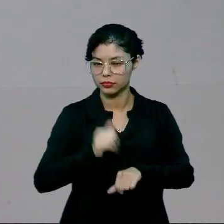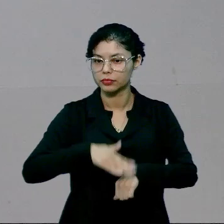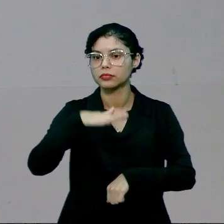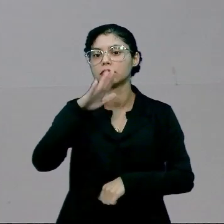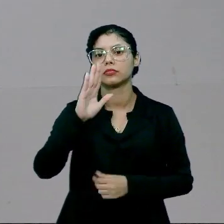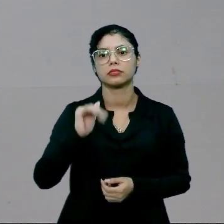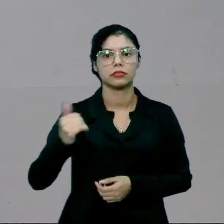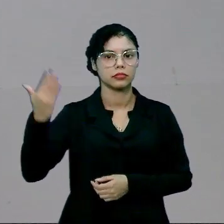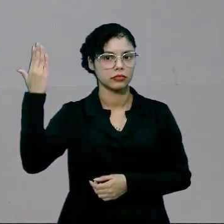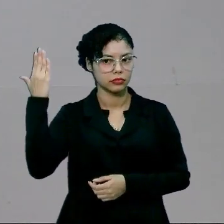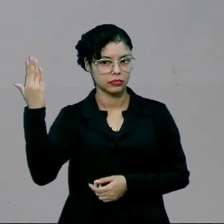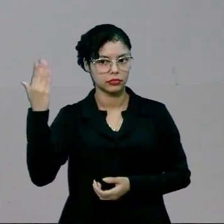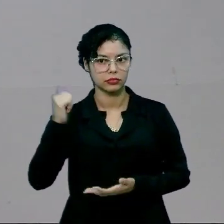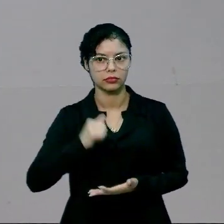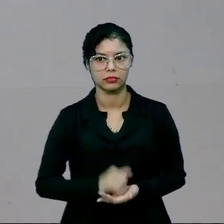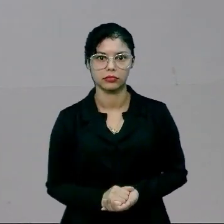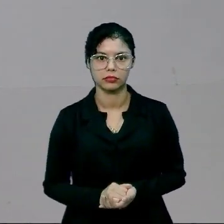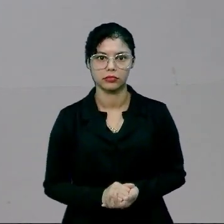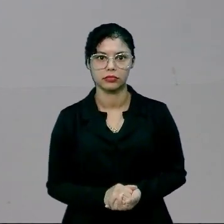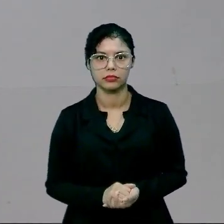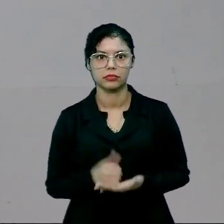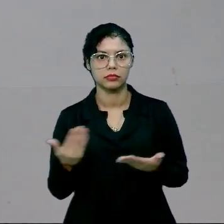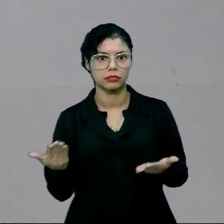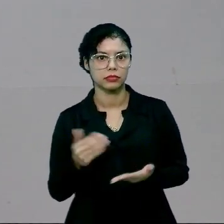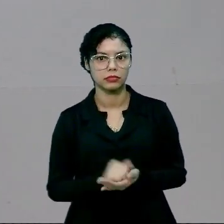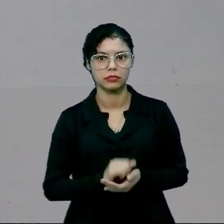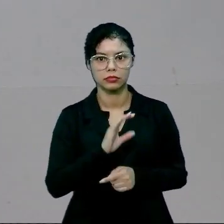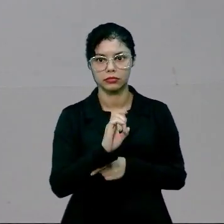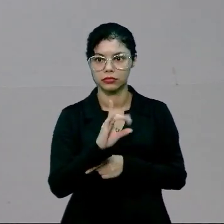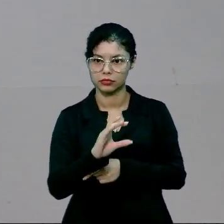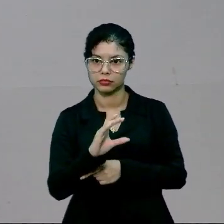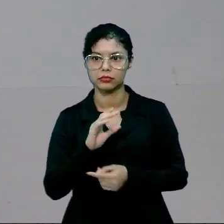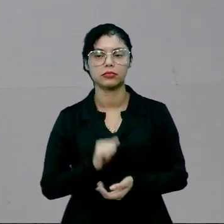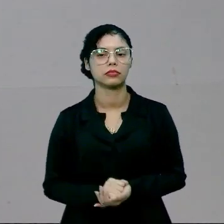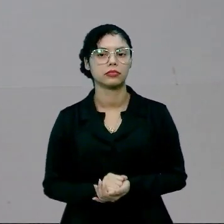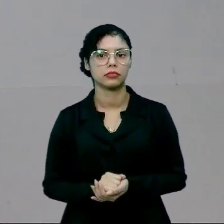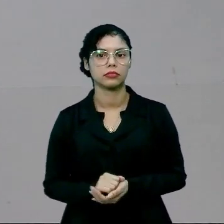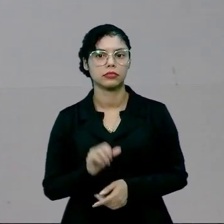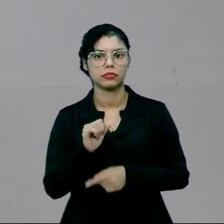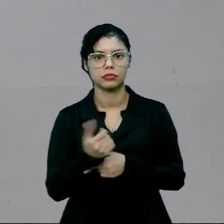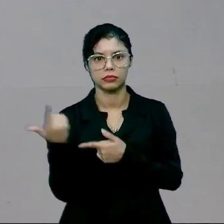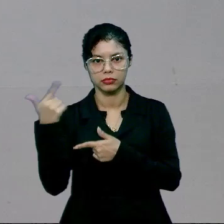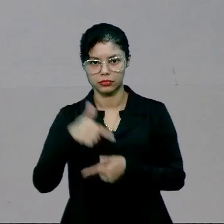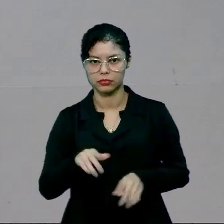mais, você pode acessar nossas plataformas, a plataforma Eduque, e